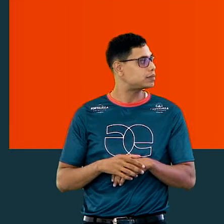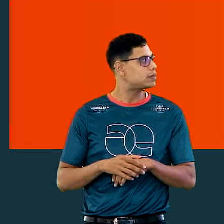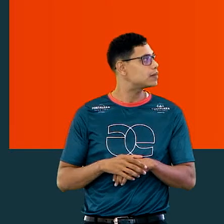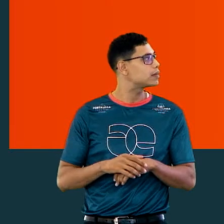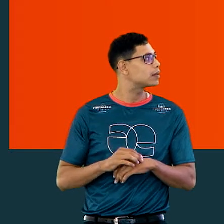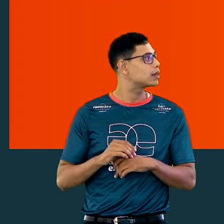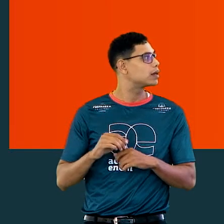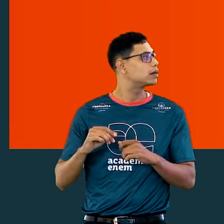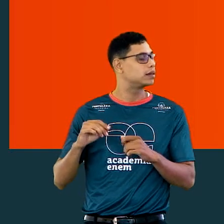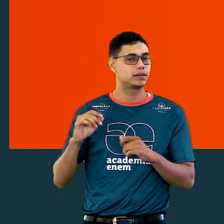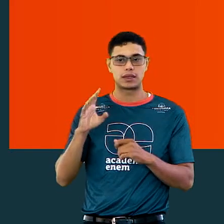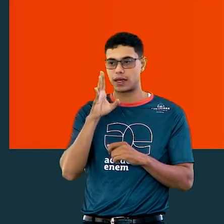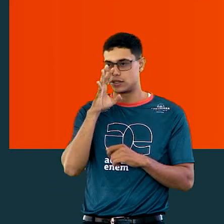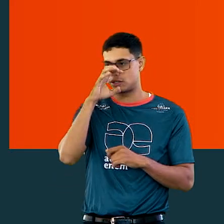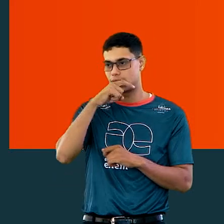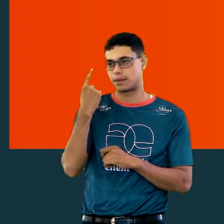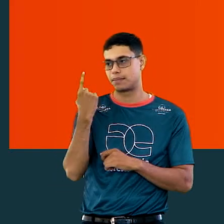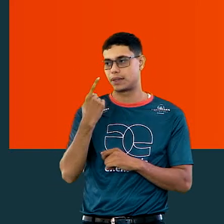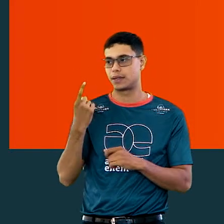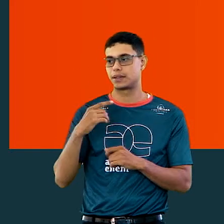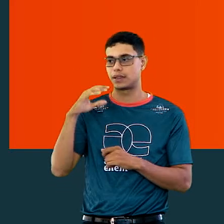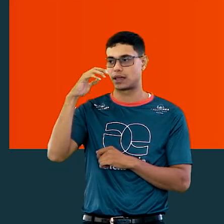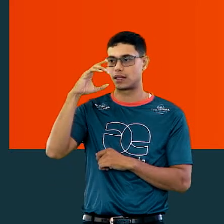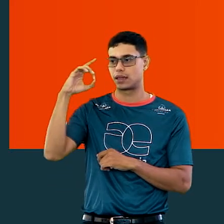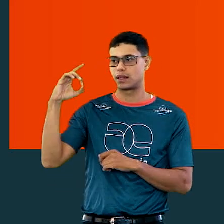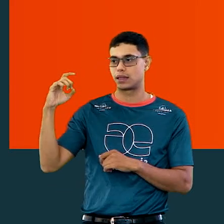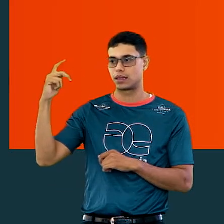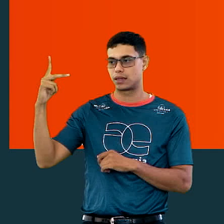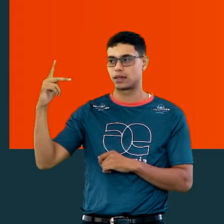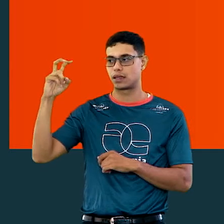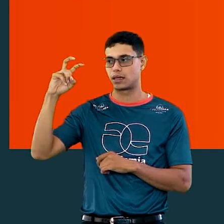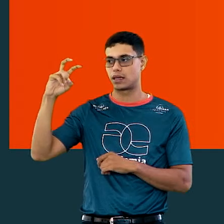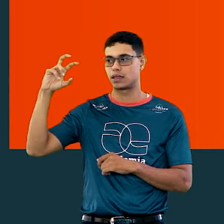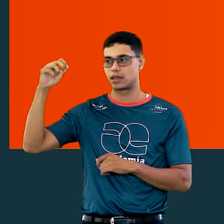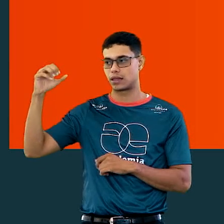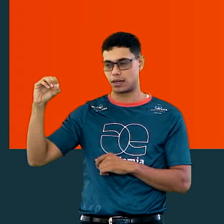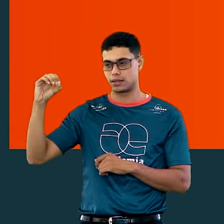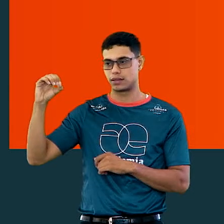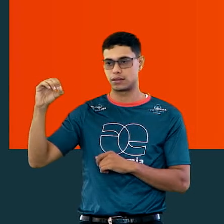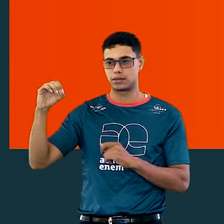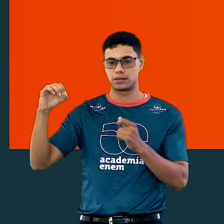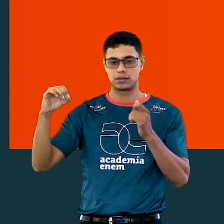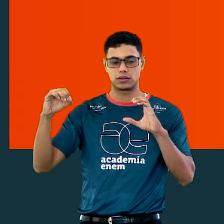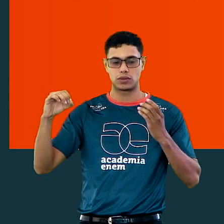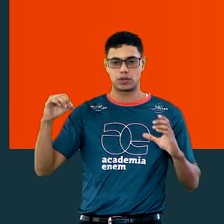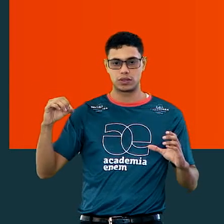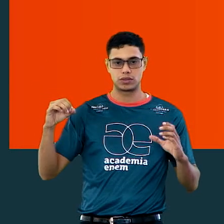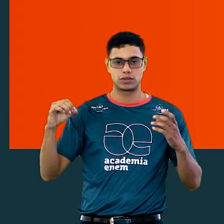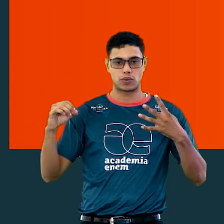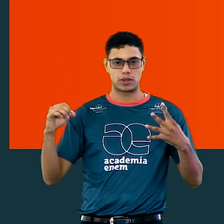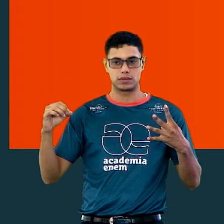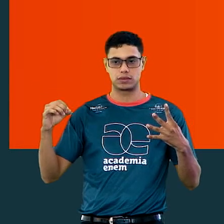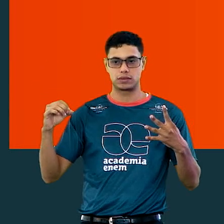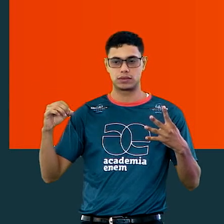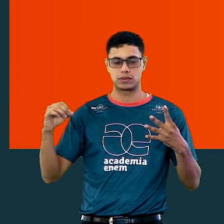Fazendo a primeira resistência, pessoal. DDP 510, corrente 4,